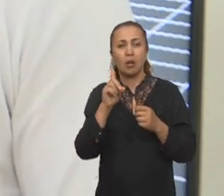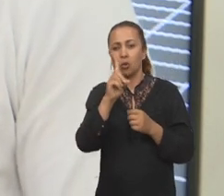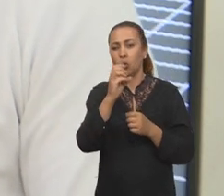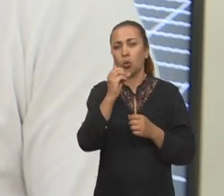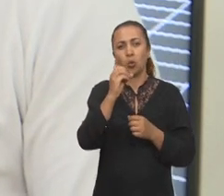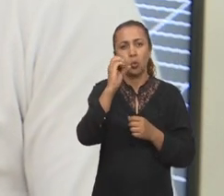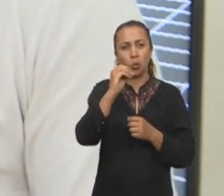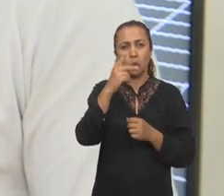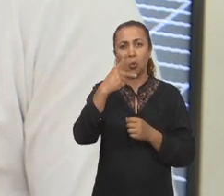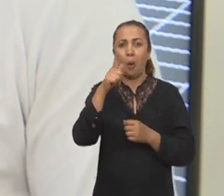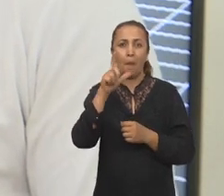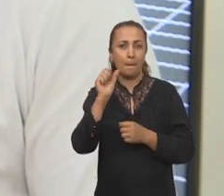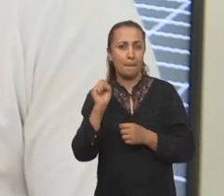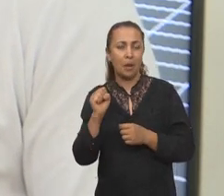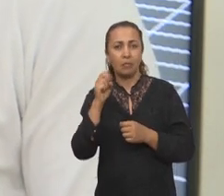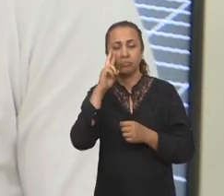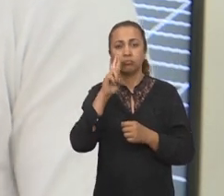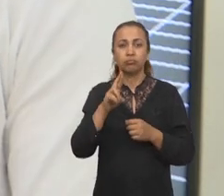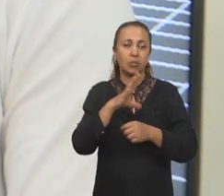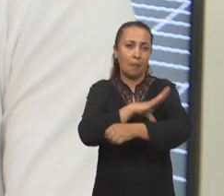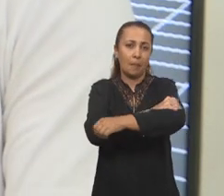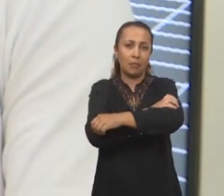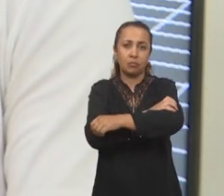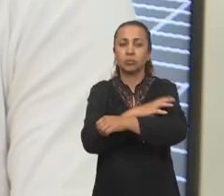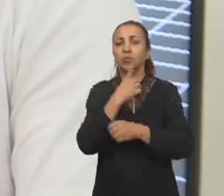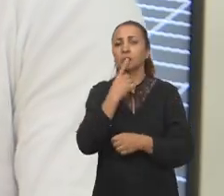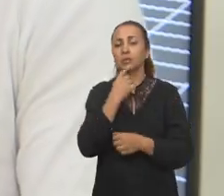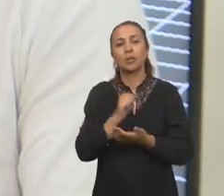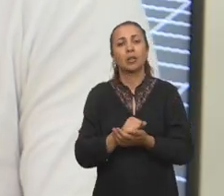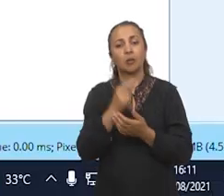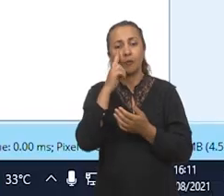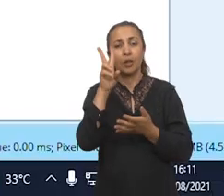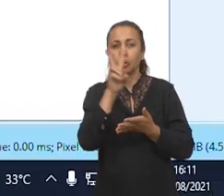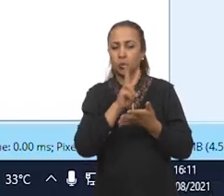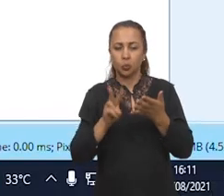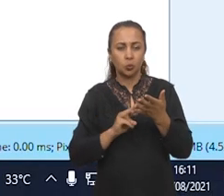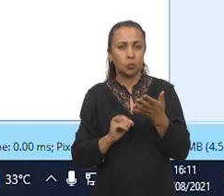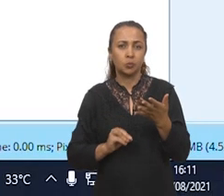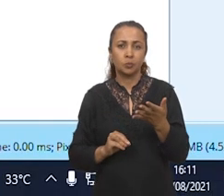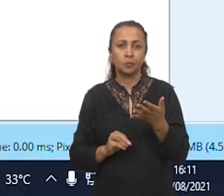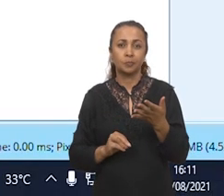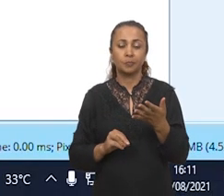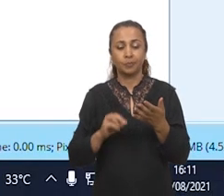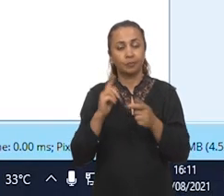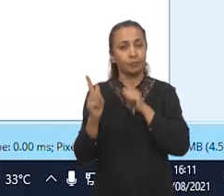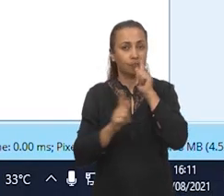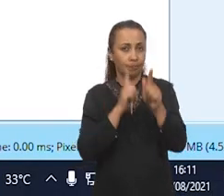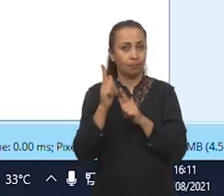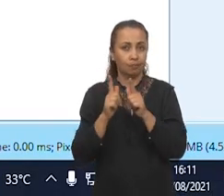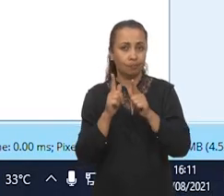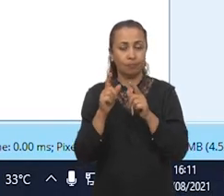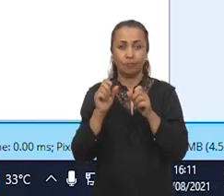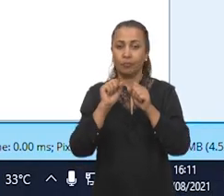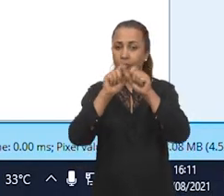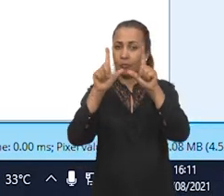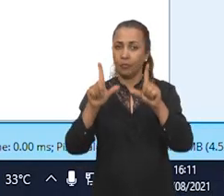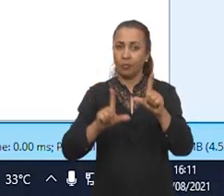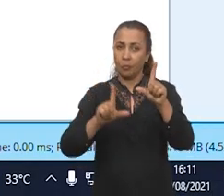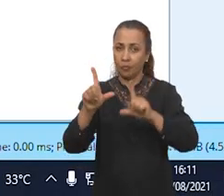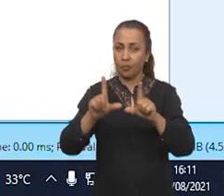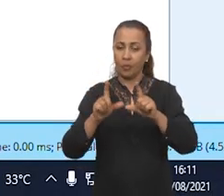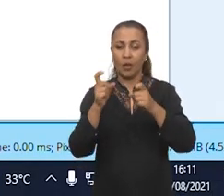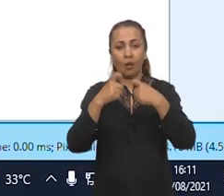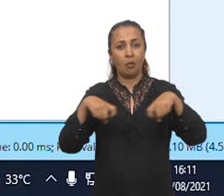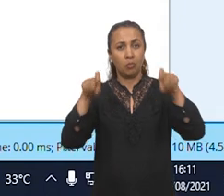avalia pontualmente a velocidade de sangue a pressão e tudo mais então dá para a Gerar programas computacionais